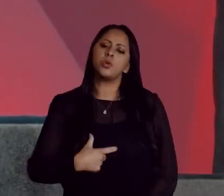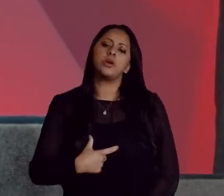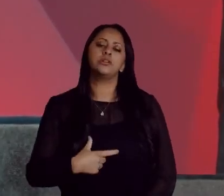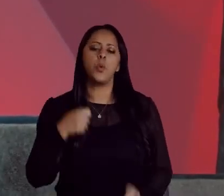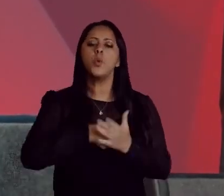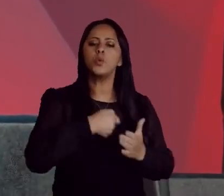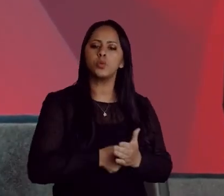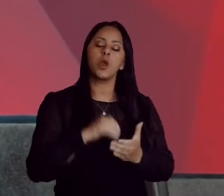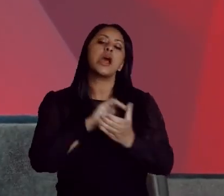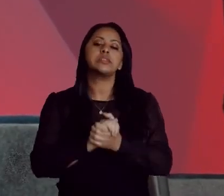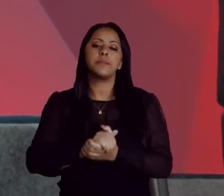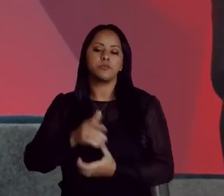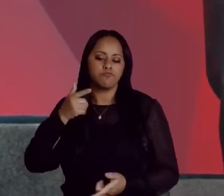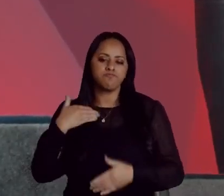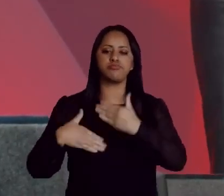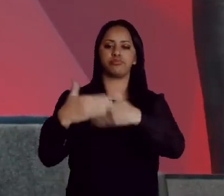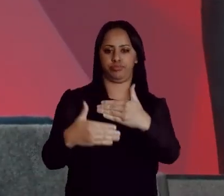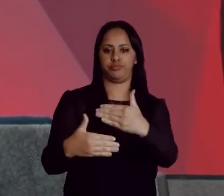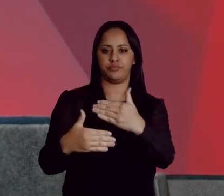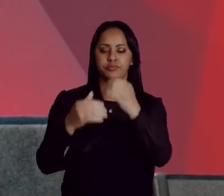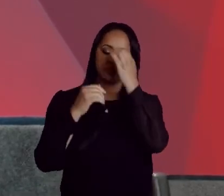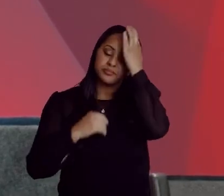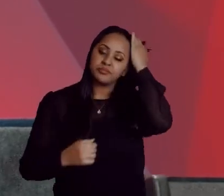o casamento dar certo, viu, gente?